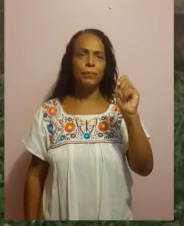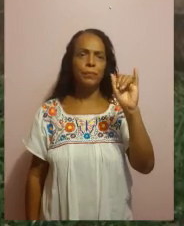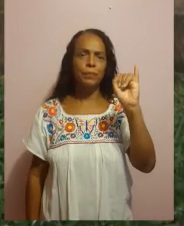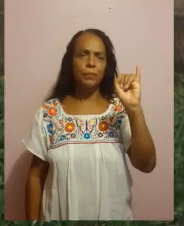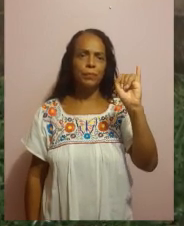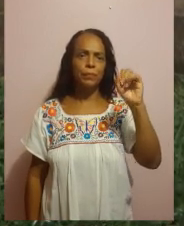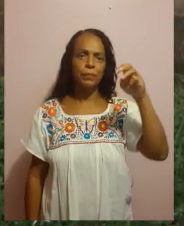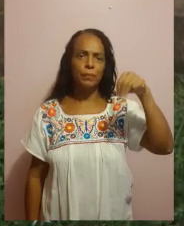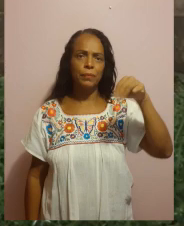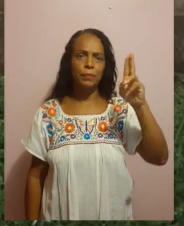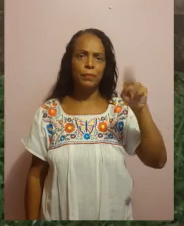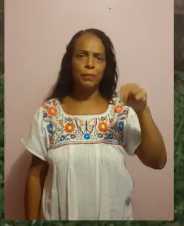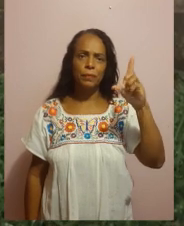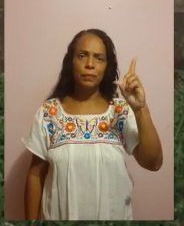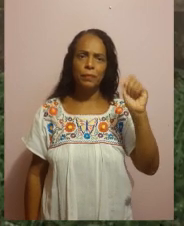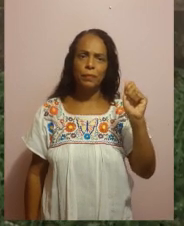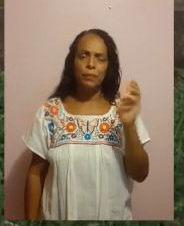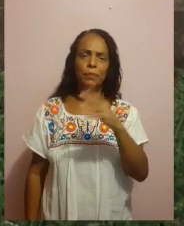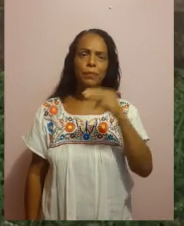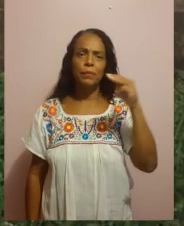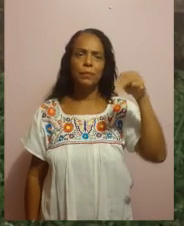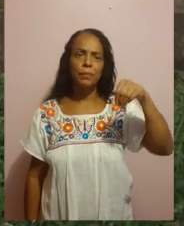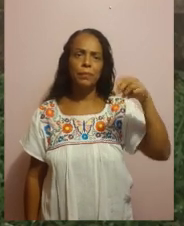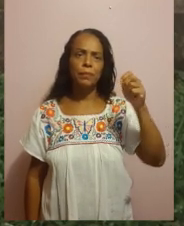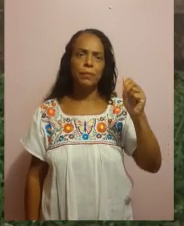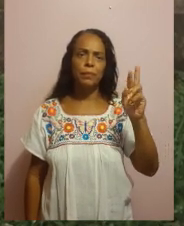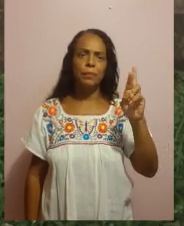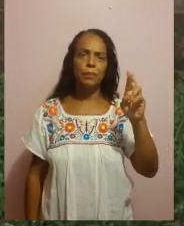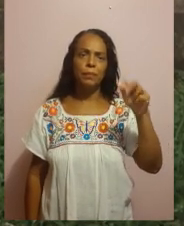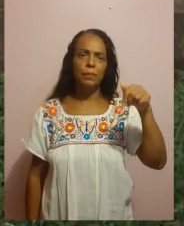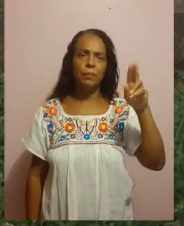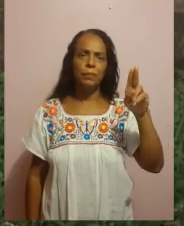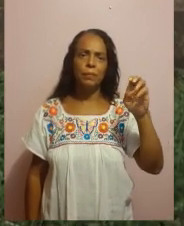no daime na companhia da mãe dela, a senhora Maria